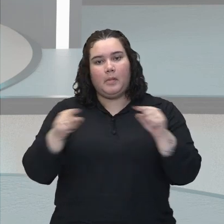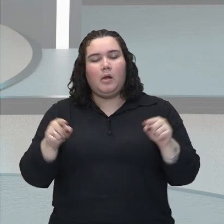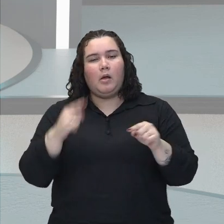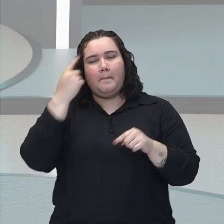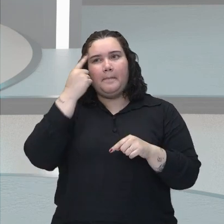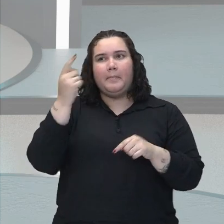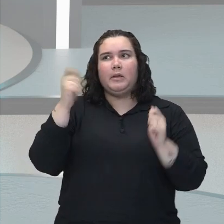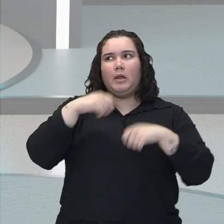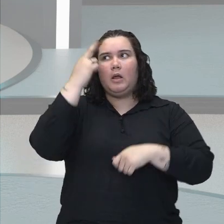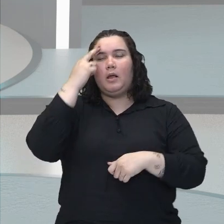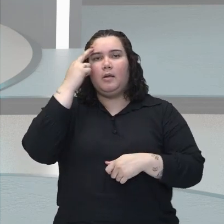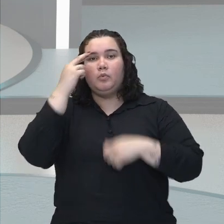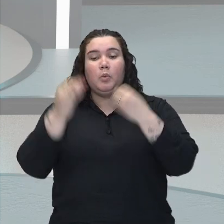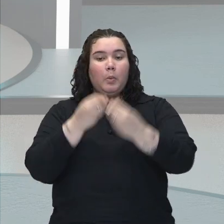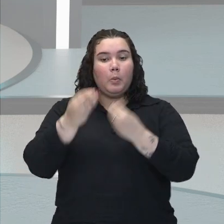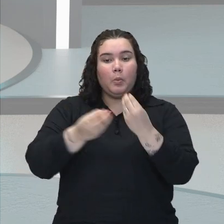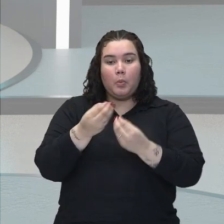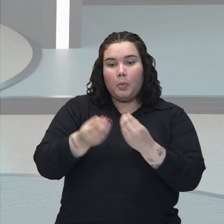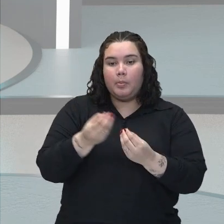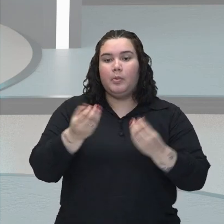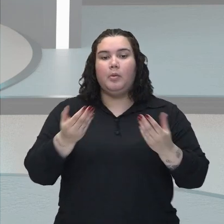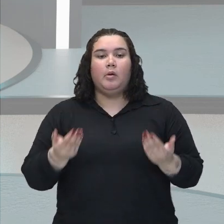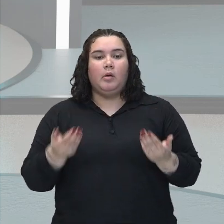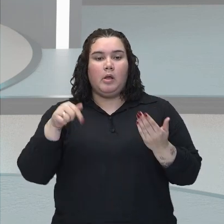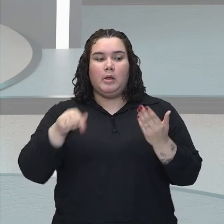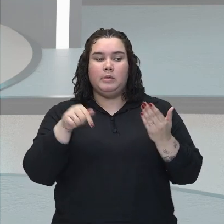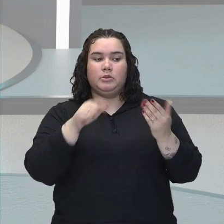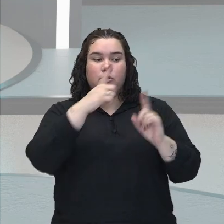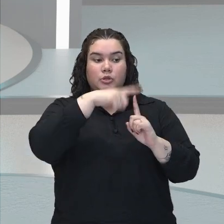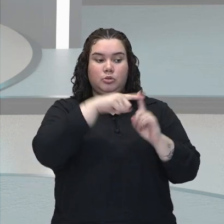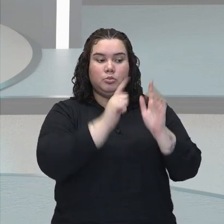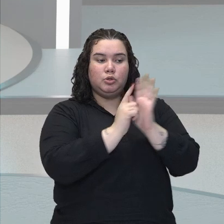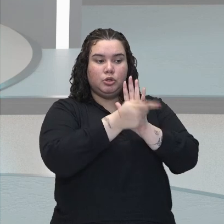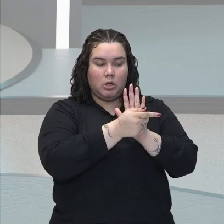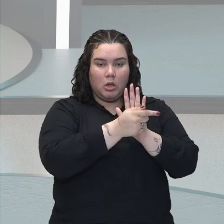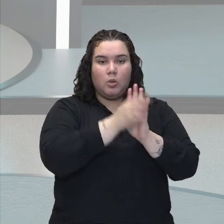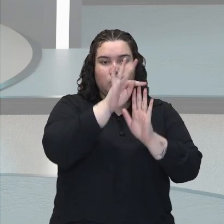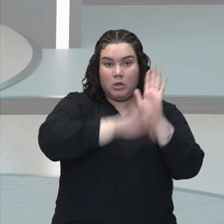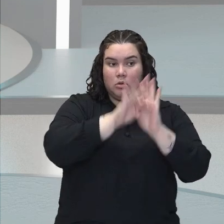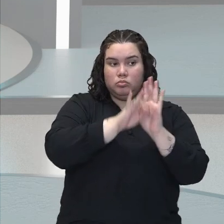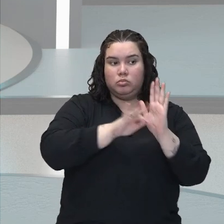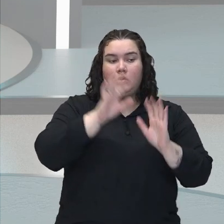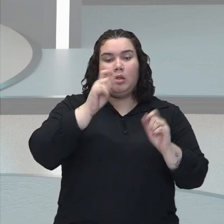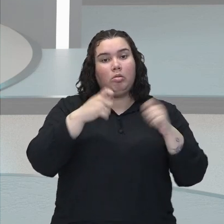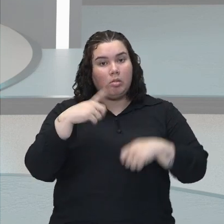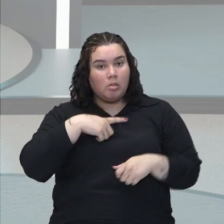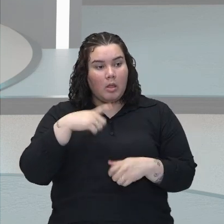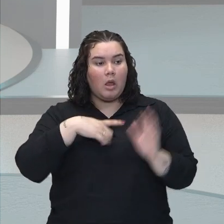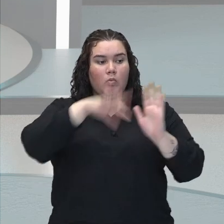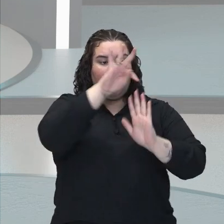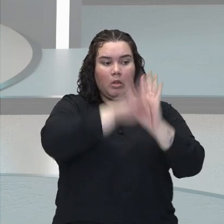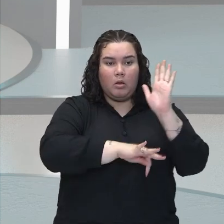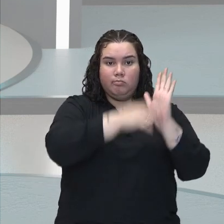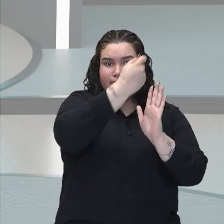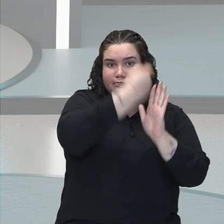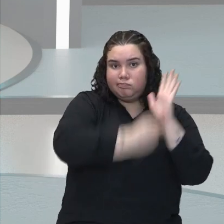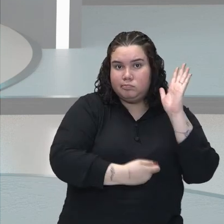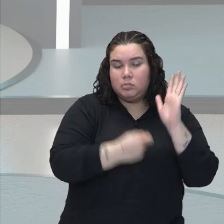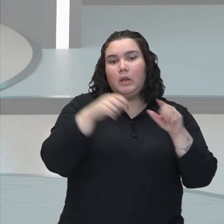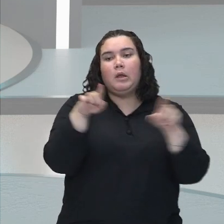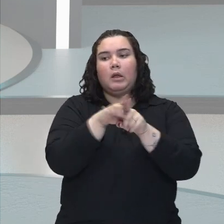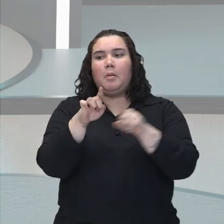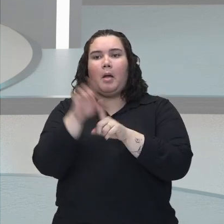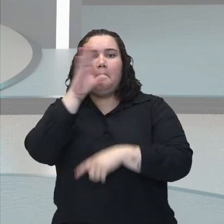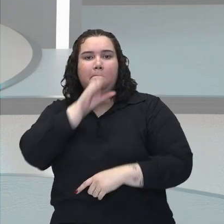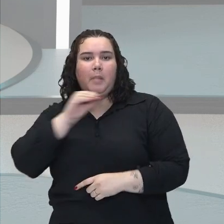essa diferença entre o gênero oral e o gênero escrito das notícias. E a